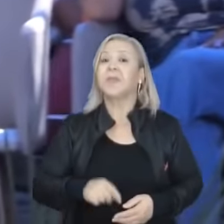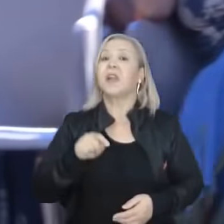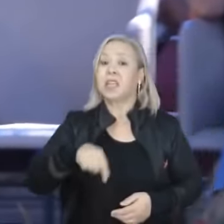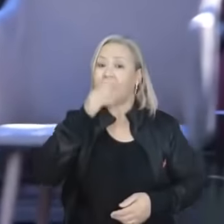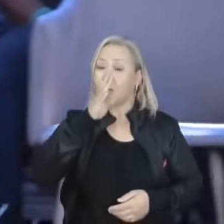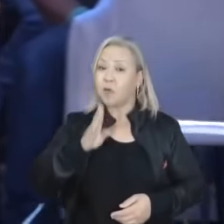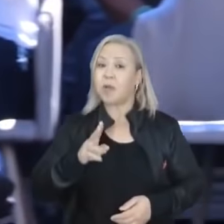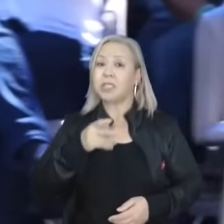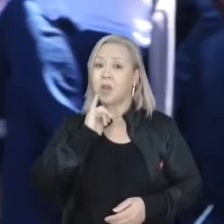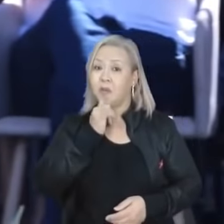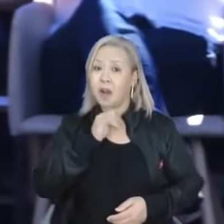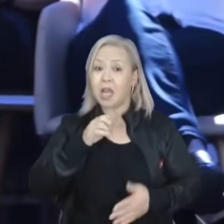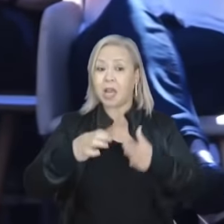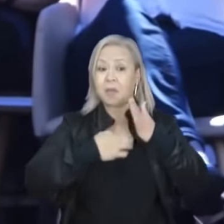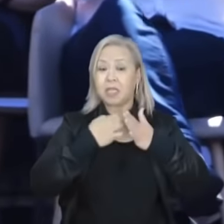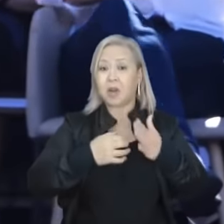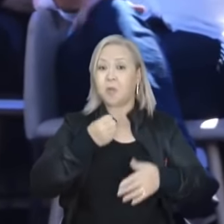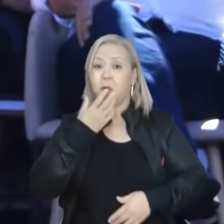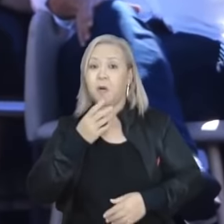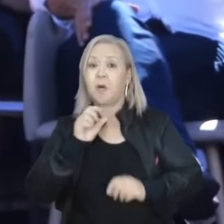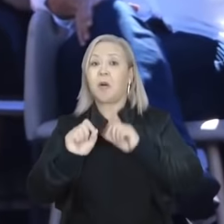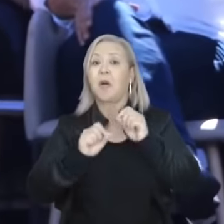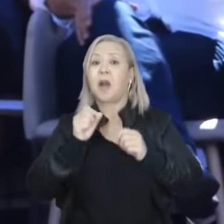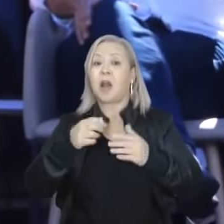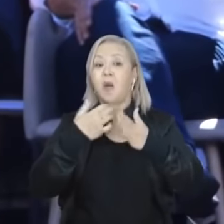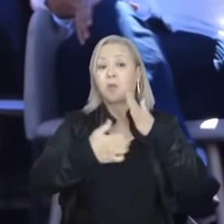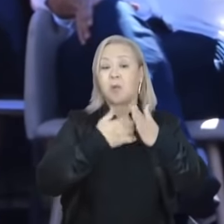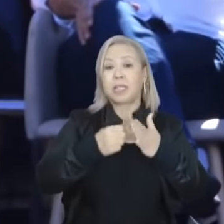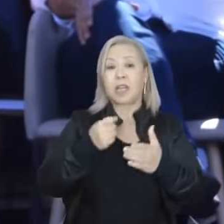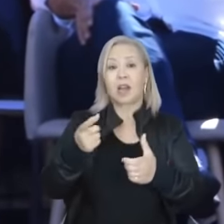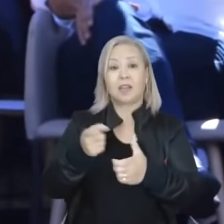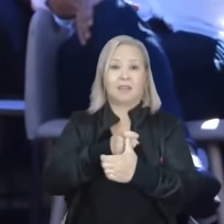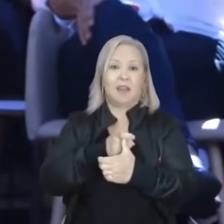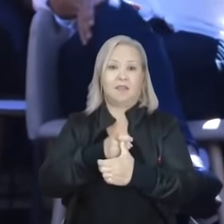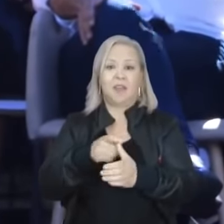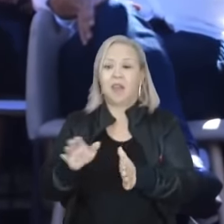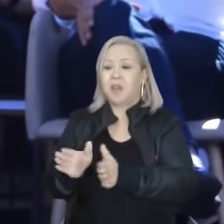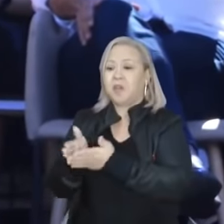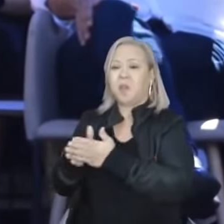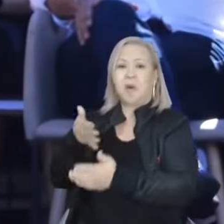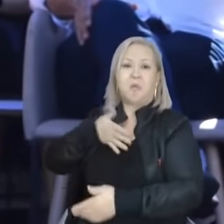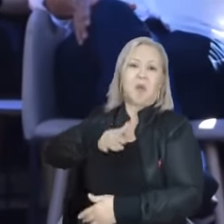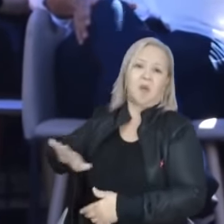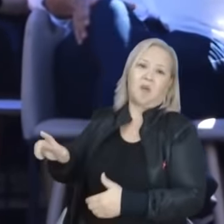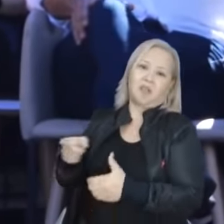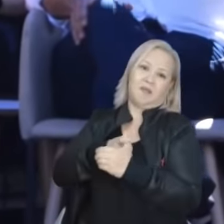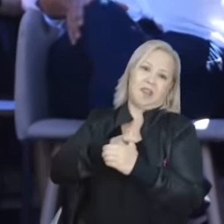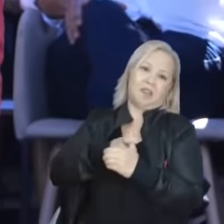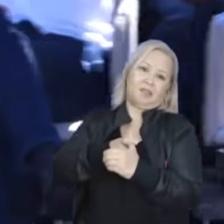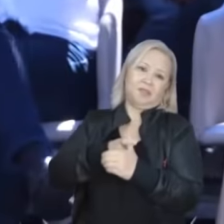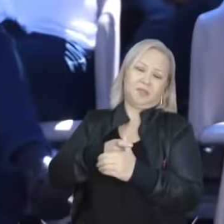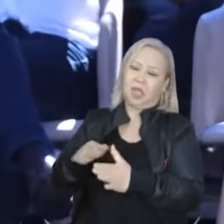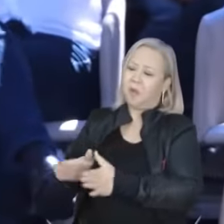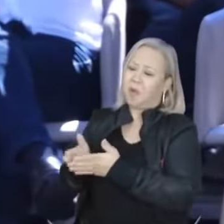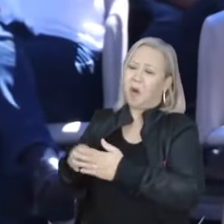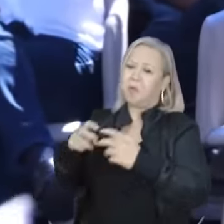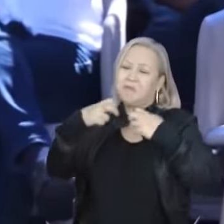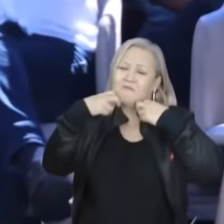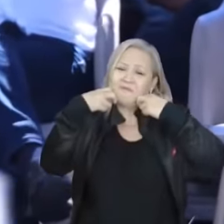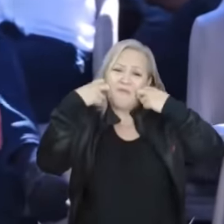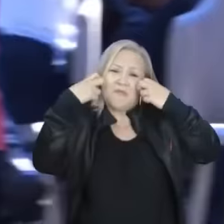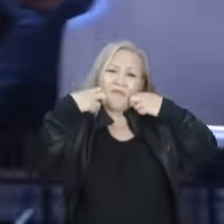bom é empresário que deve. E o pobre não gosta de dever. O pobre tem vergonha de dever, porque o